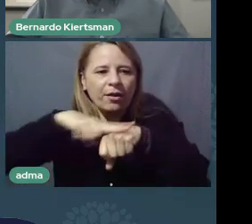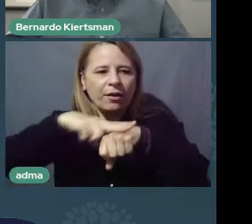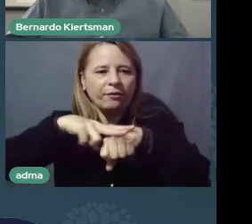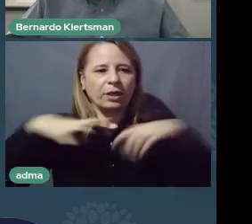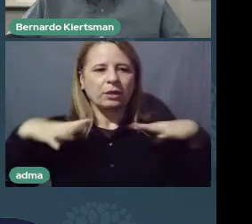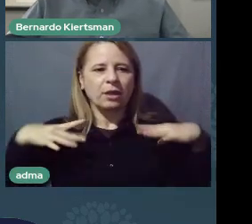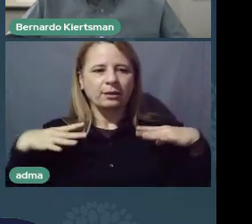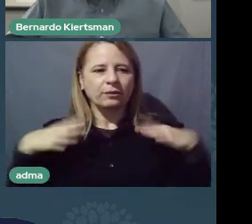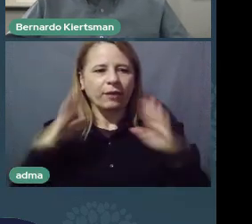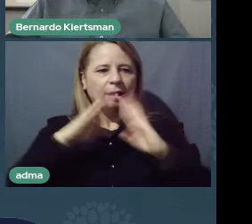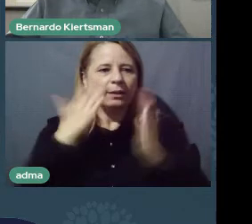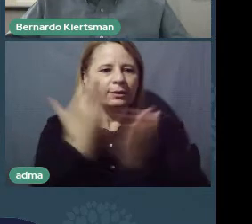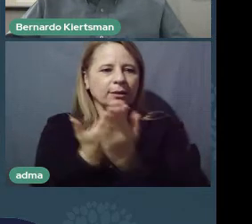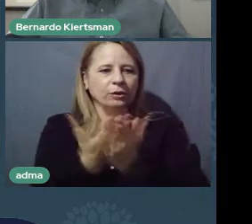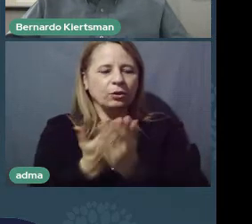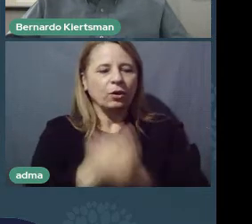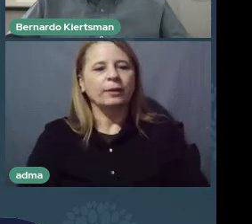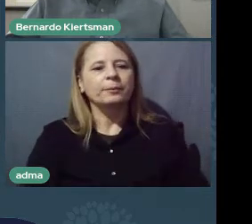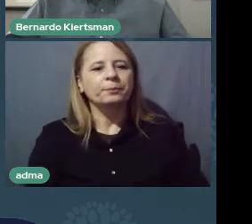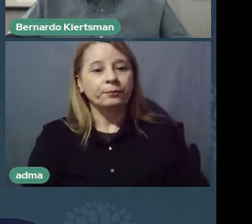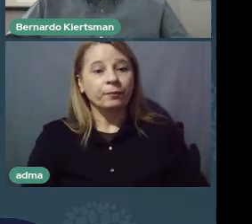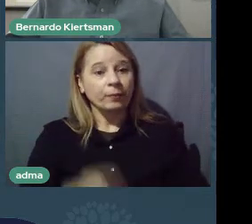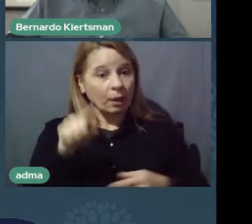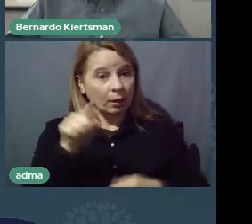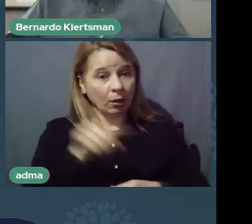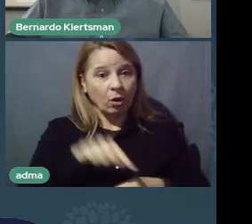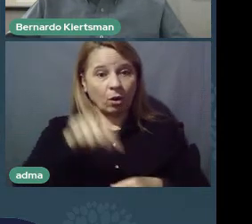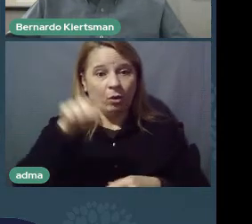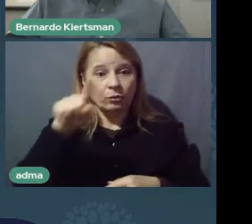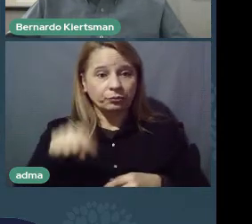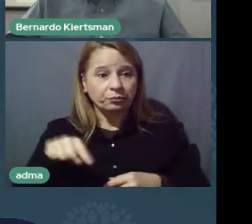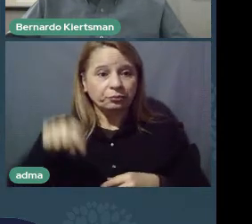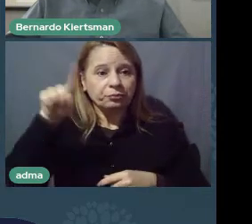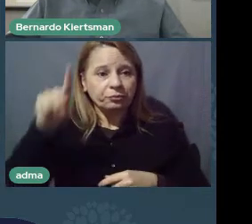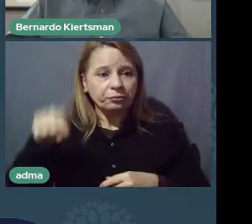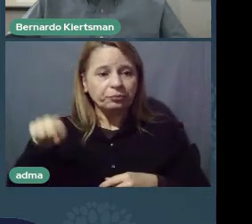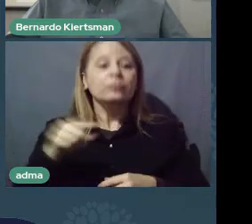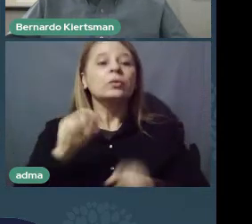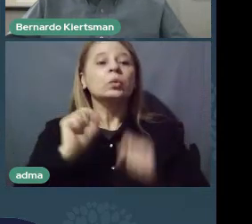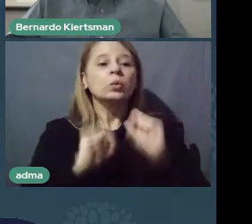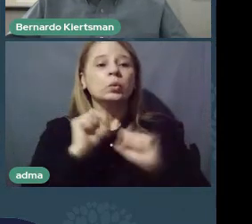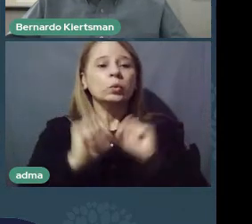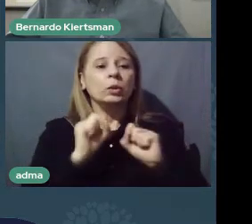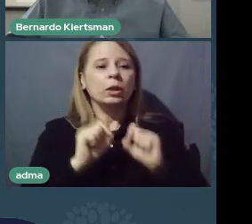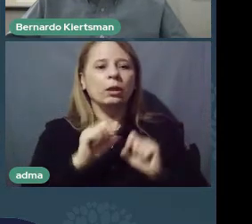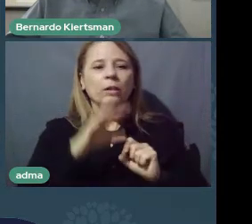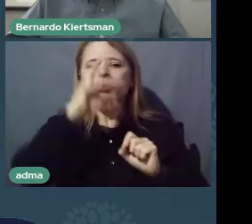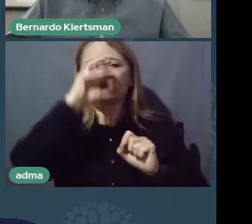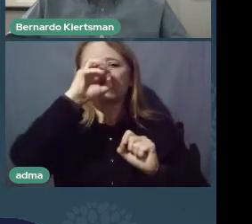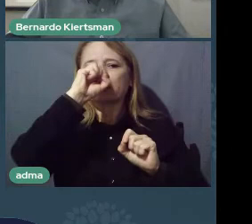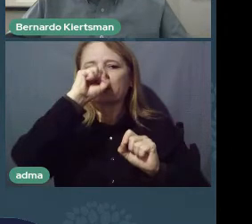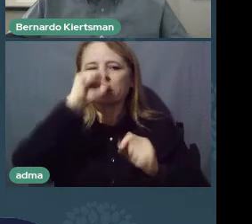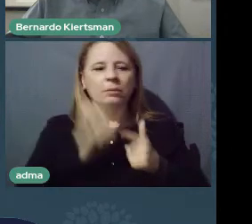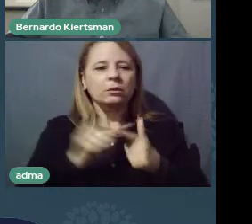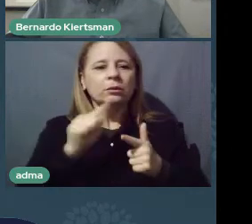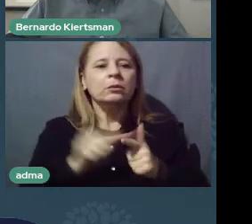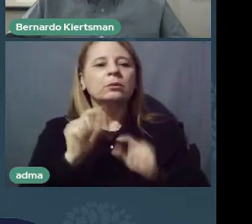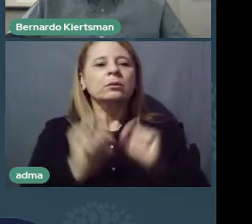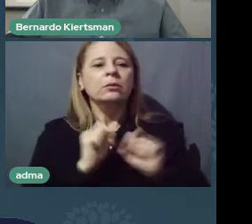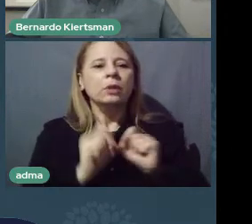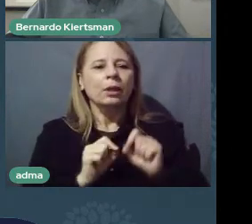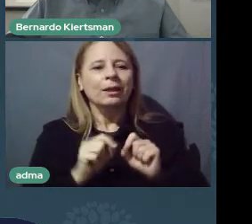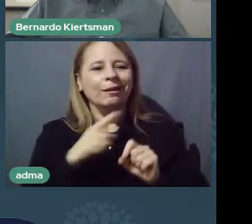vê quando você tem maior quantidade de infecções respiratórias, você tem uma